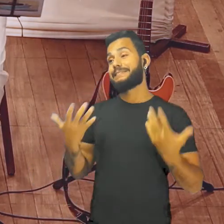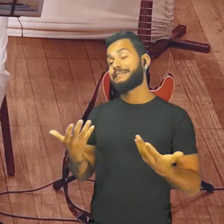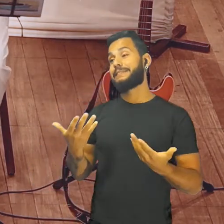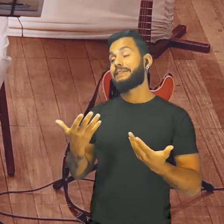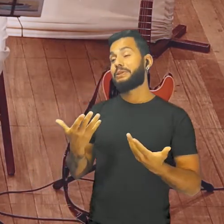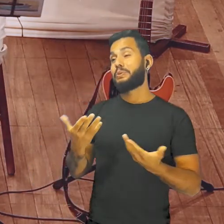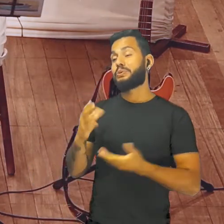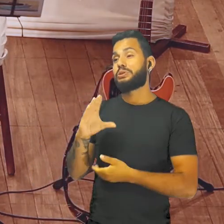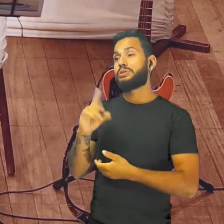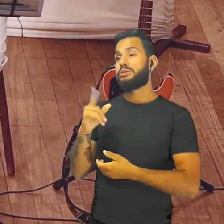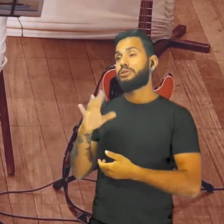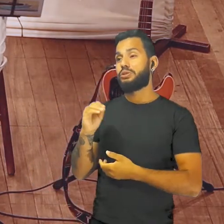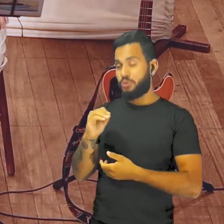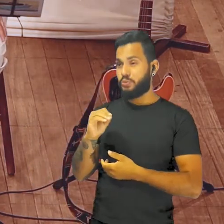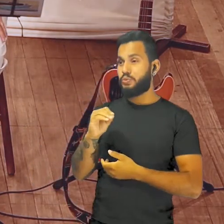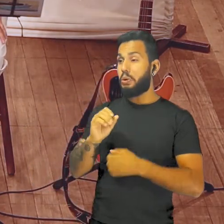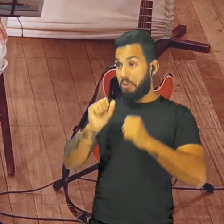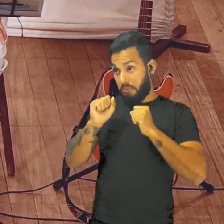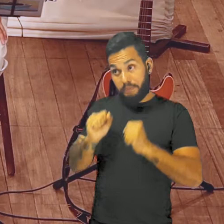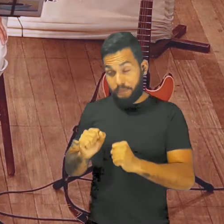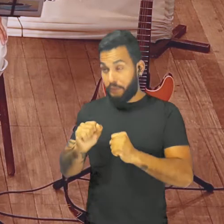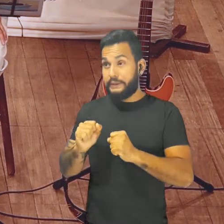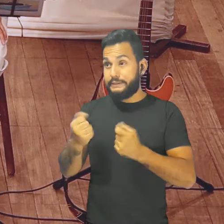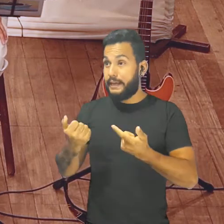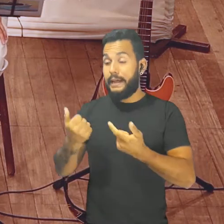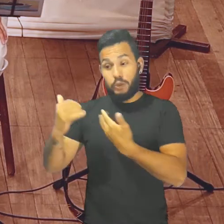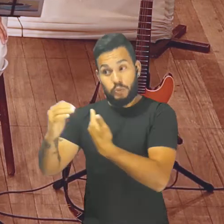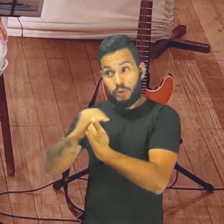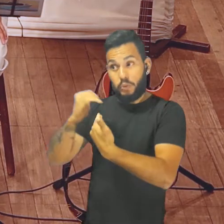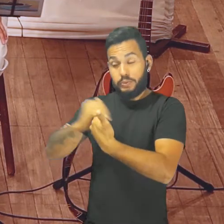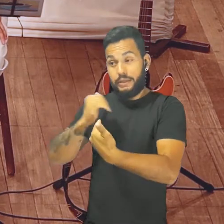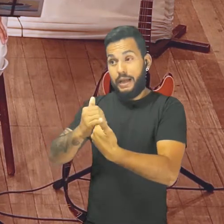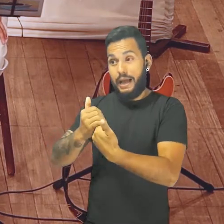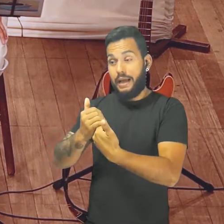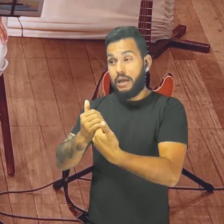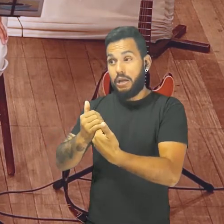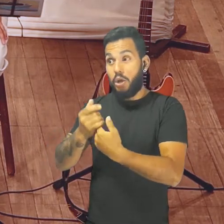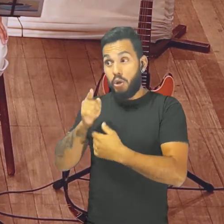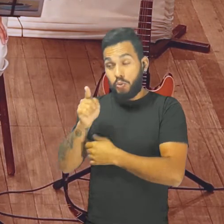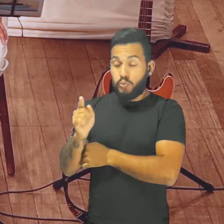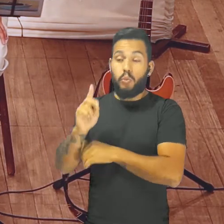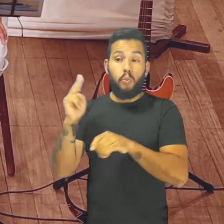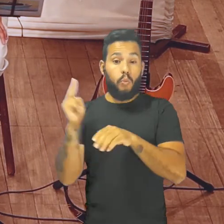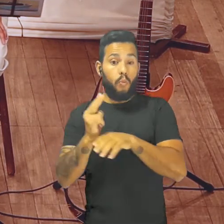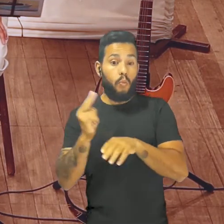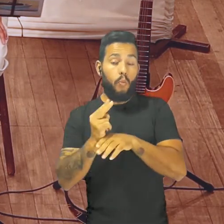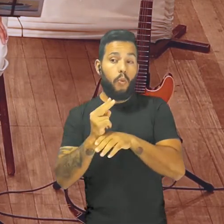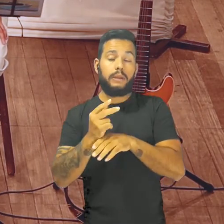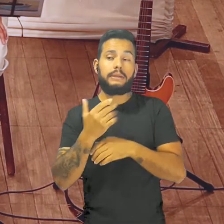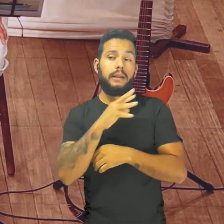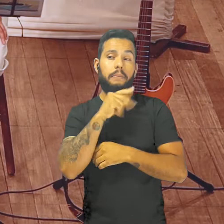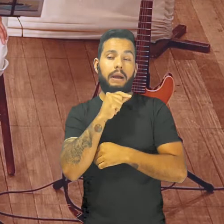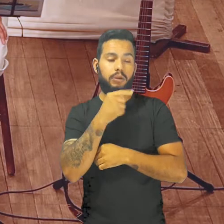senhor Chico Francisco poderia então encaminhar, uma vez que o senhor cuida dos animais, o nosso amigo Guará até alguma